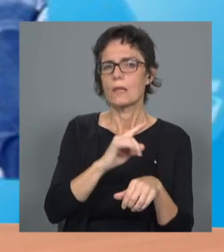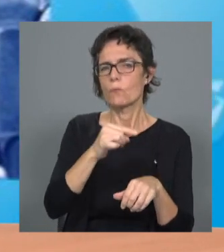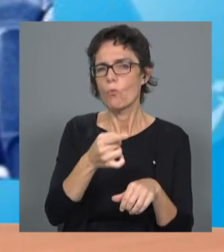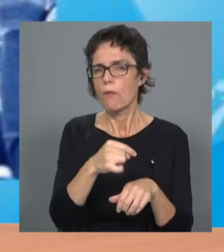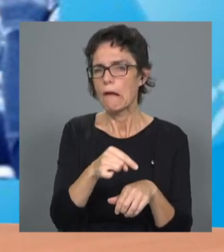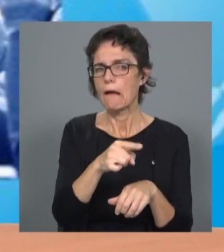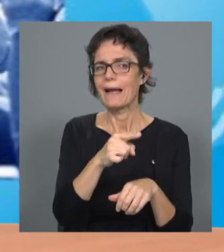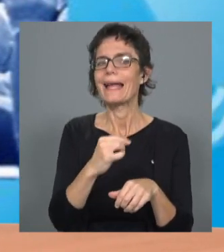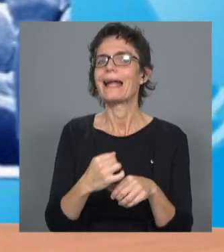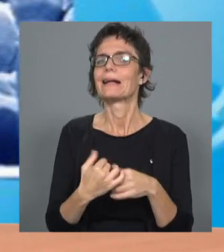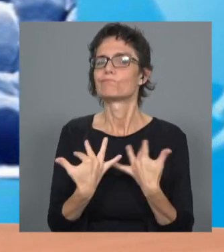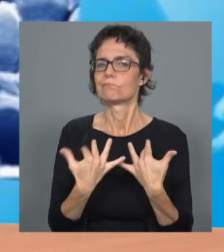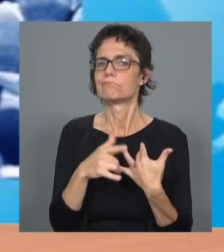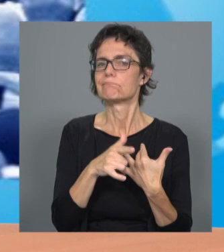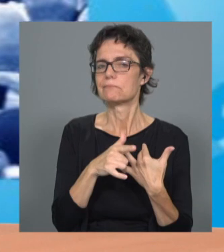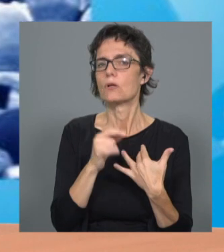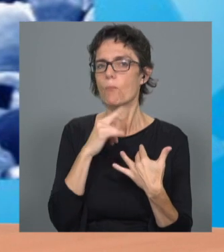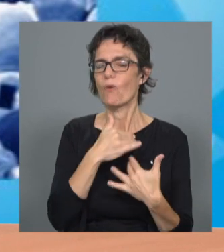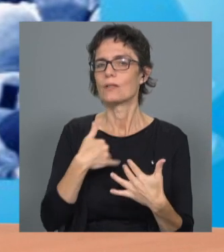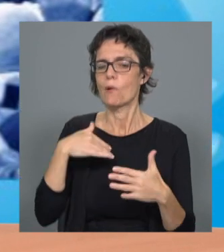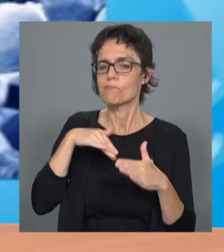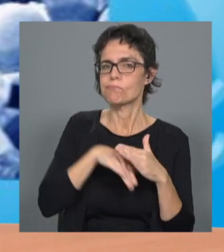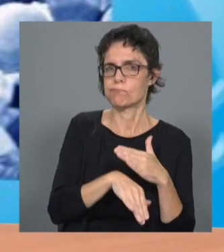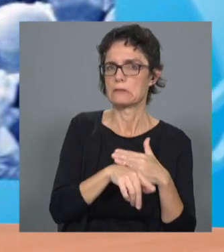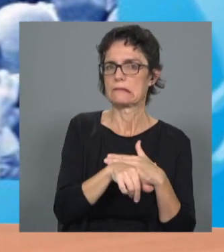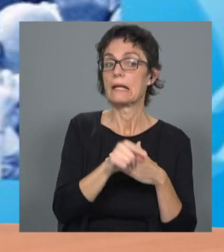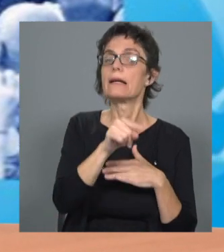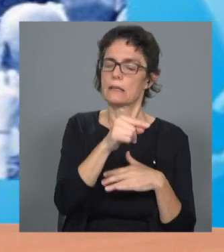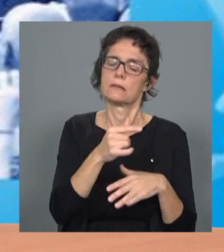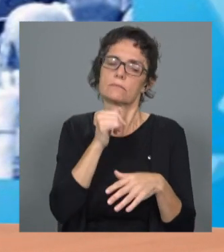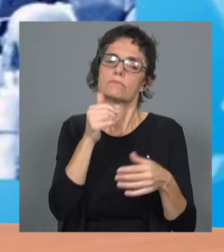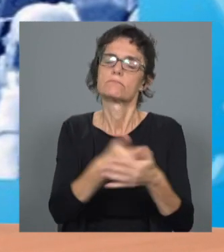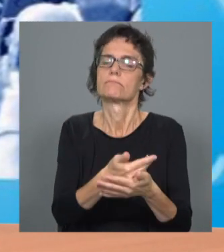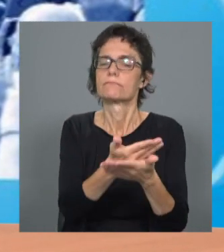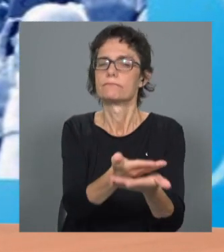afeta de facto bastante a saúde, e foi devido a isso que ela também faleceu.